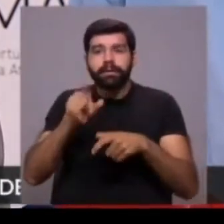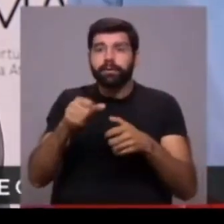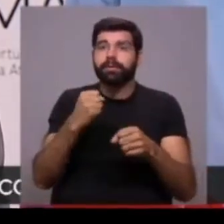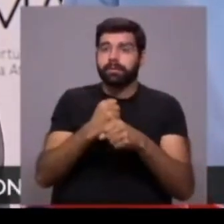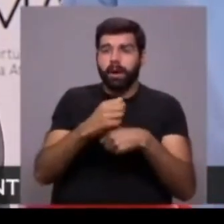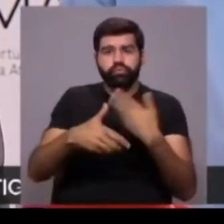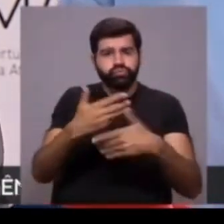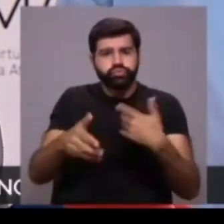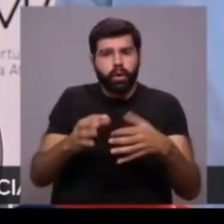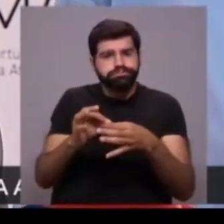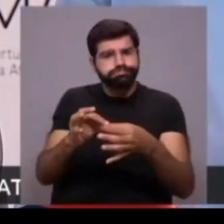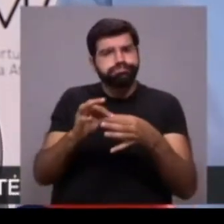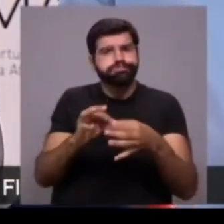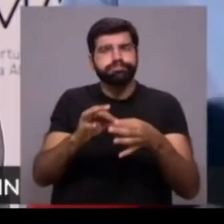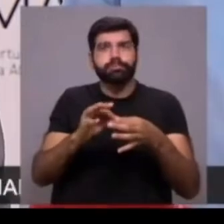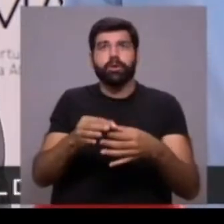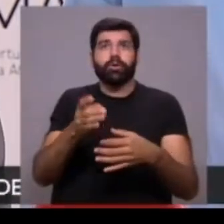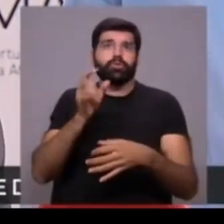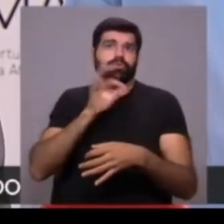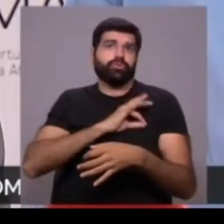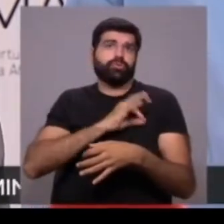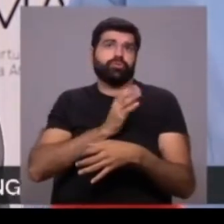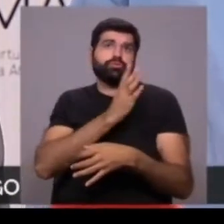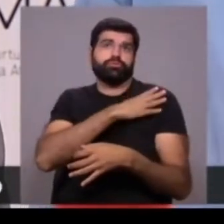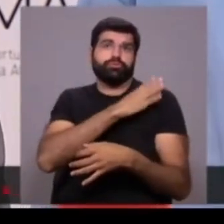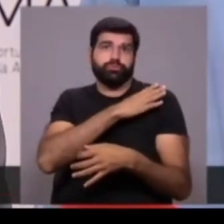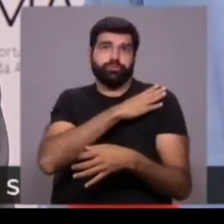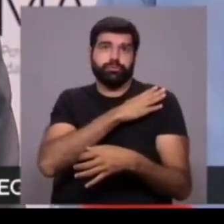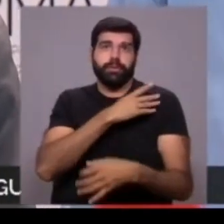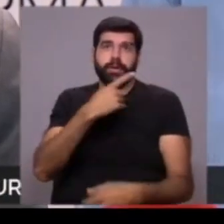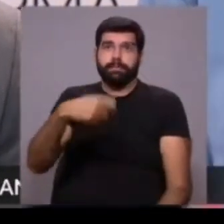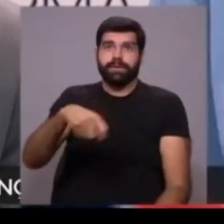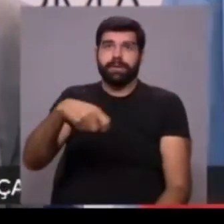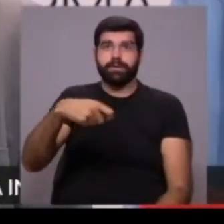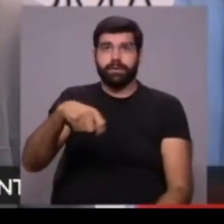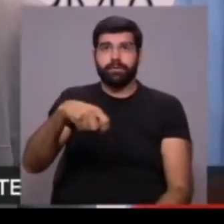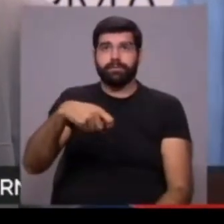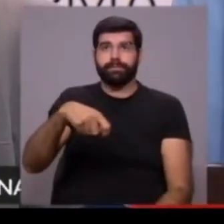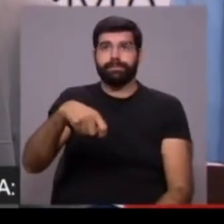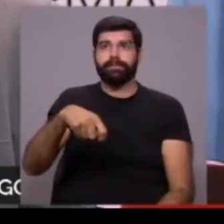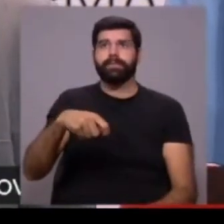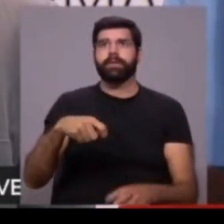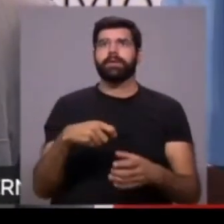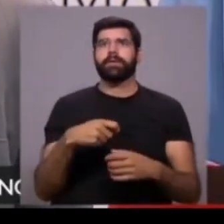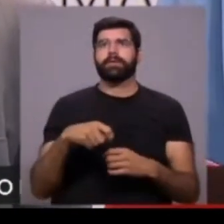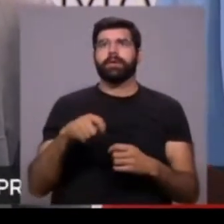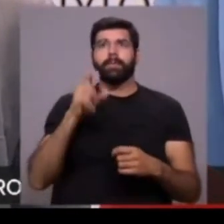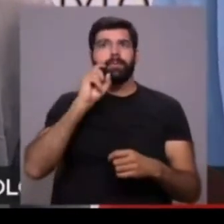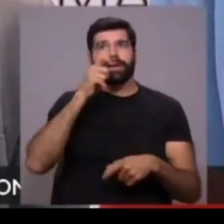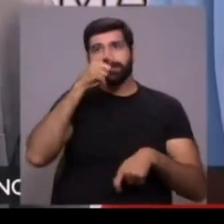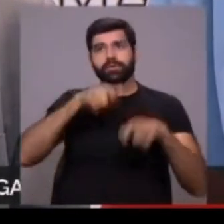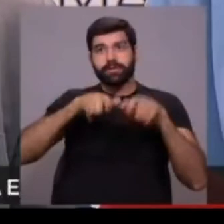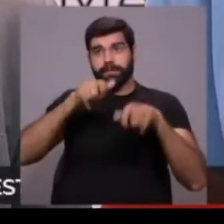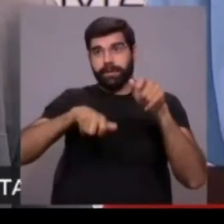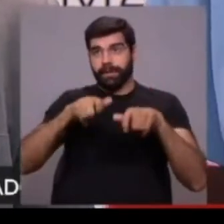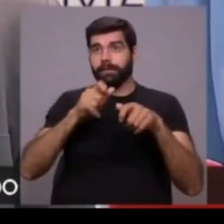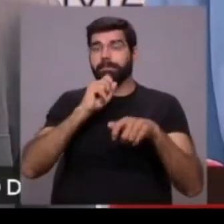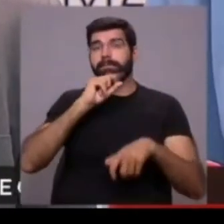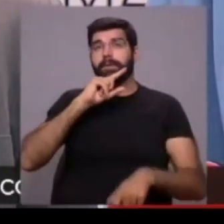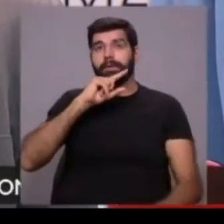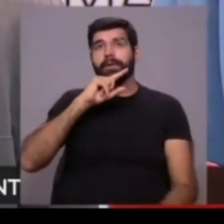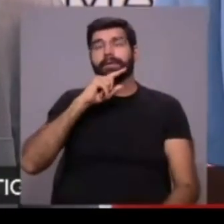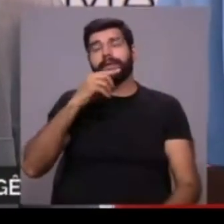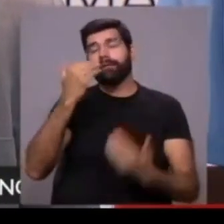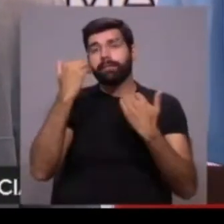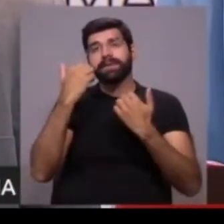o Senhor Reginaldo Duarte Costa presidente da Portuguesa civil poderá dar as